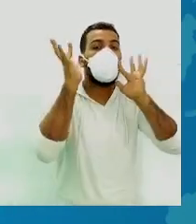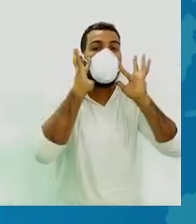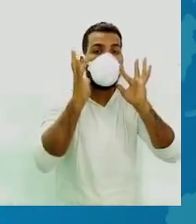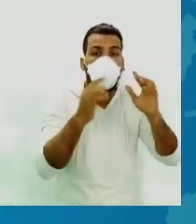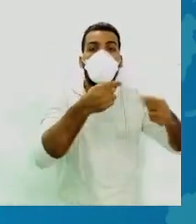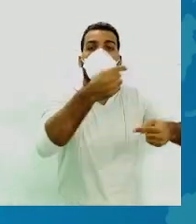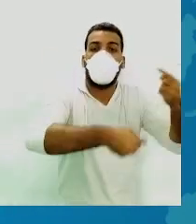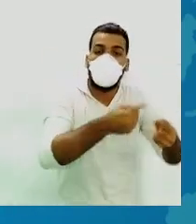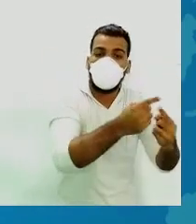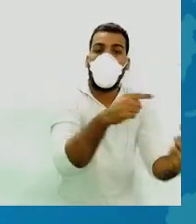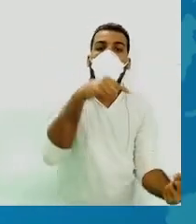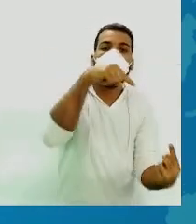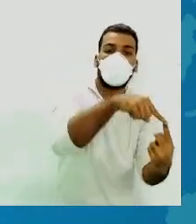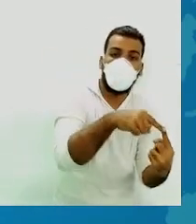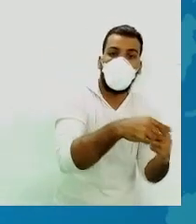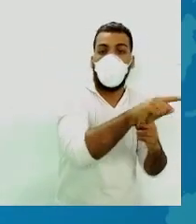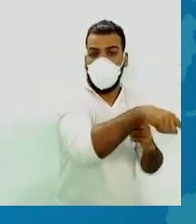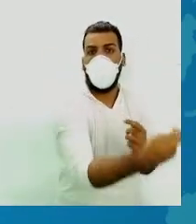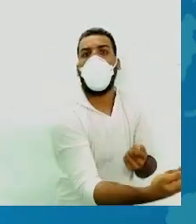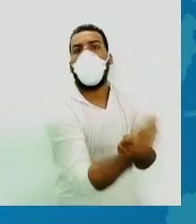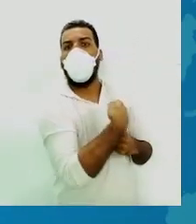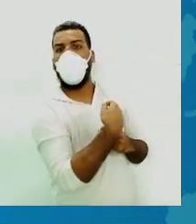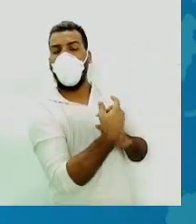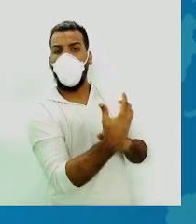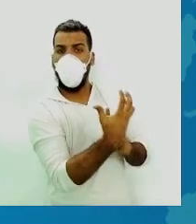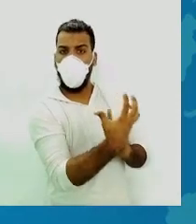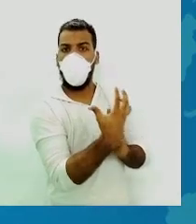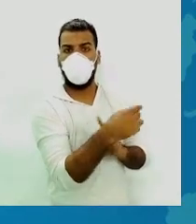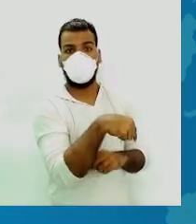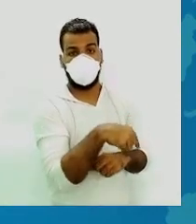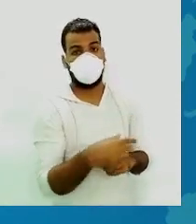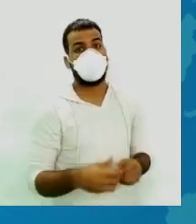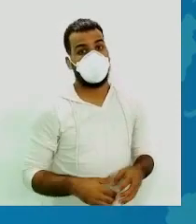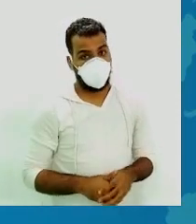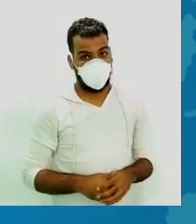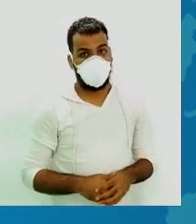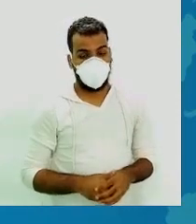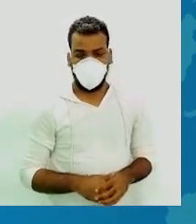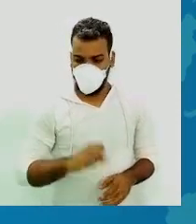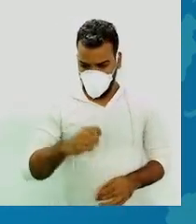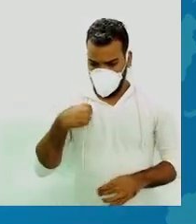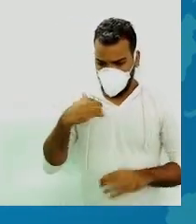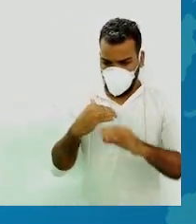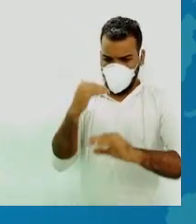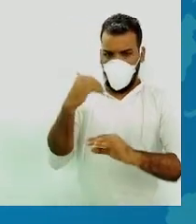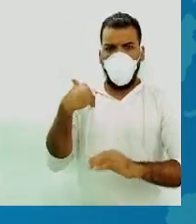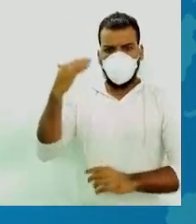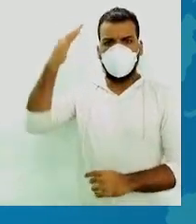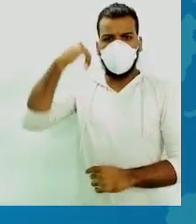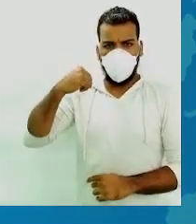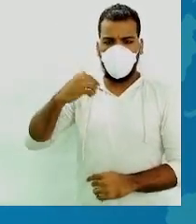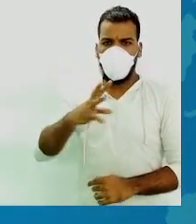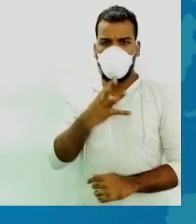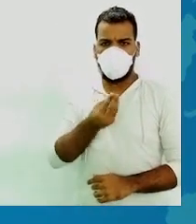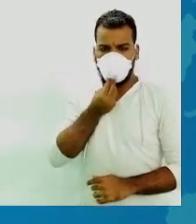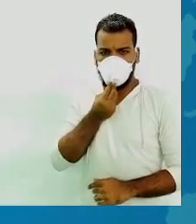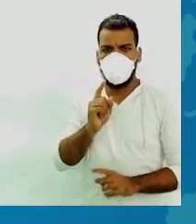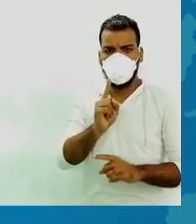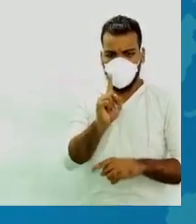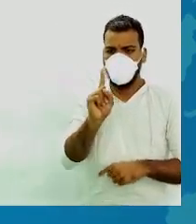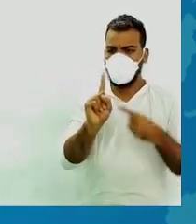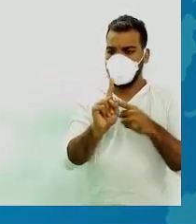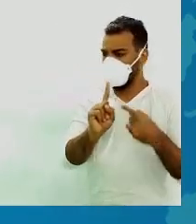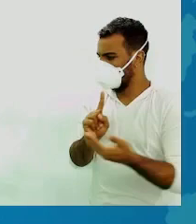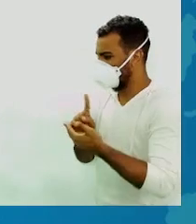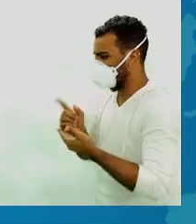os seus objetivos e não busca viver com esse objetivo. Se eu sei, eu preciso estar envolvido